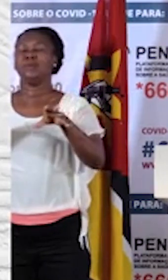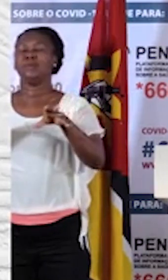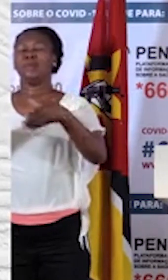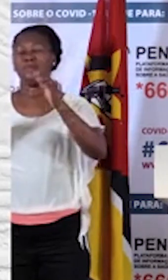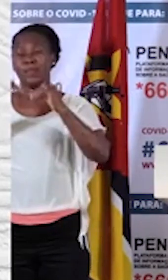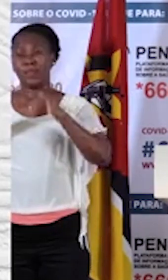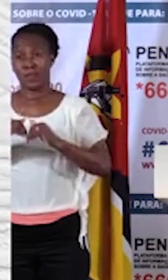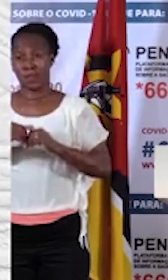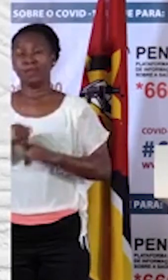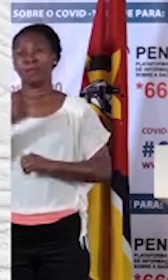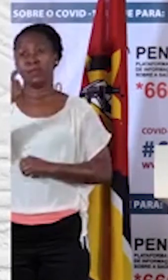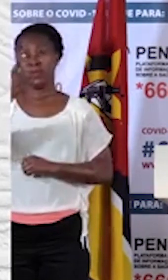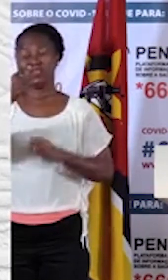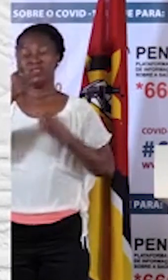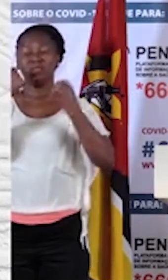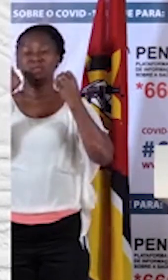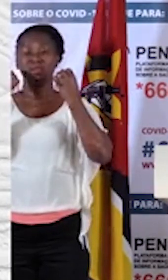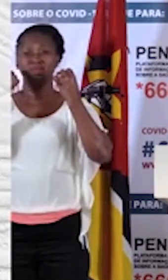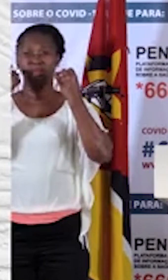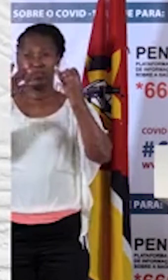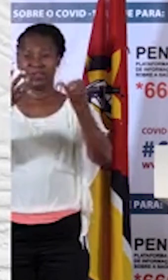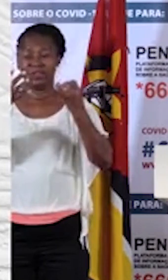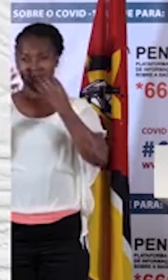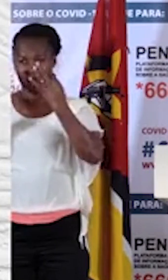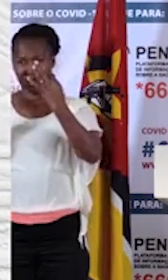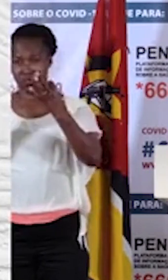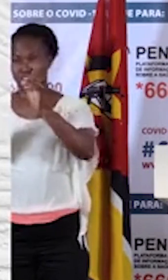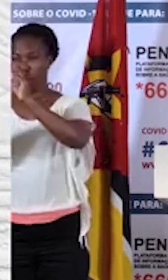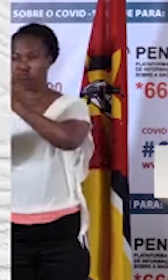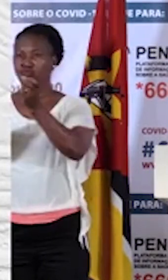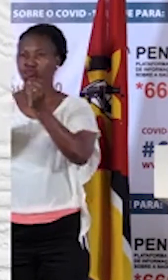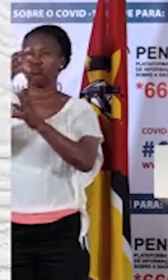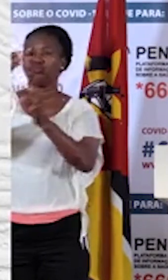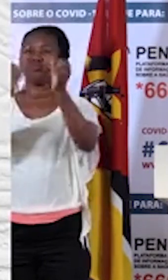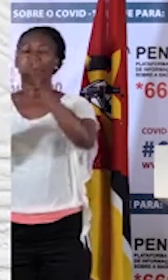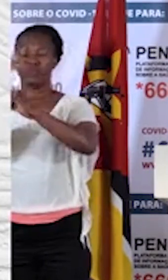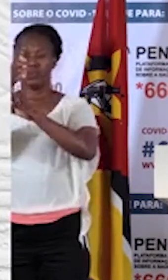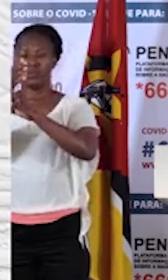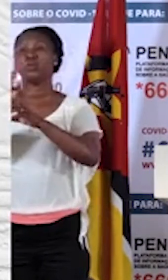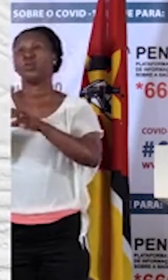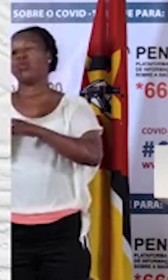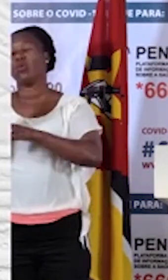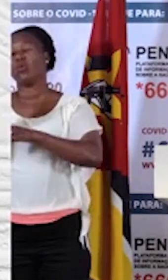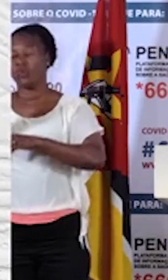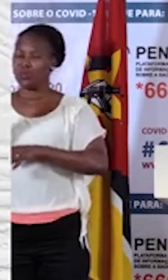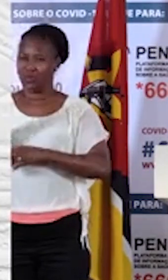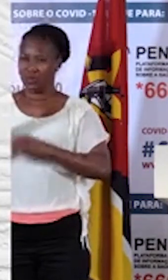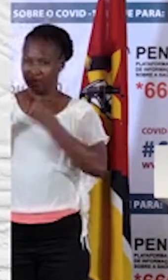que 168 são de transmissão local e 26 casos importados.